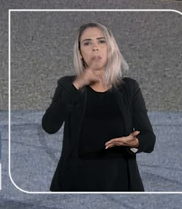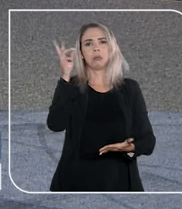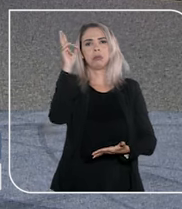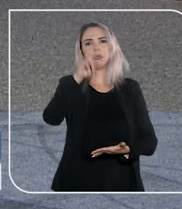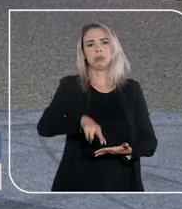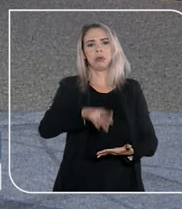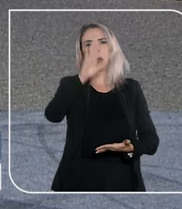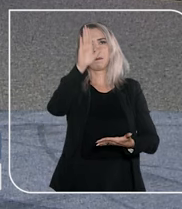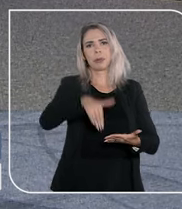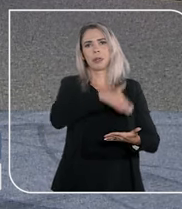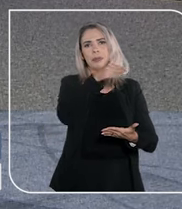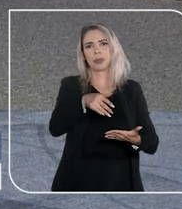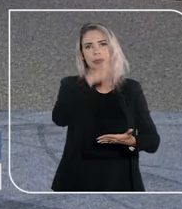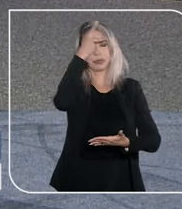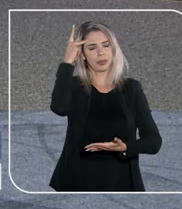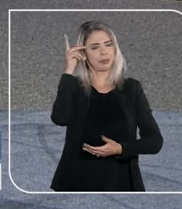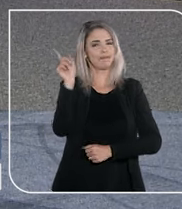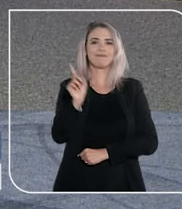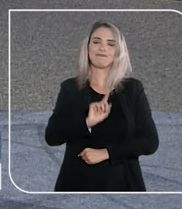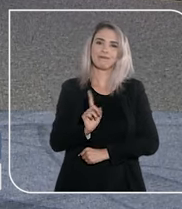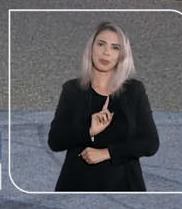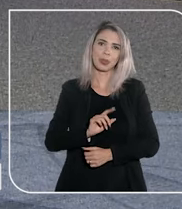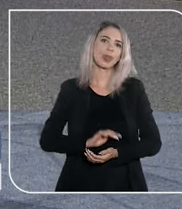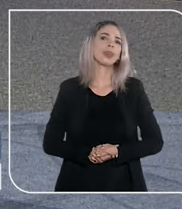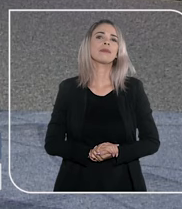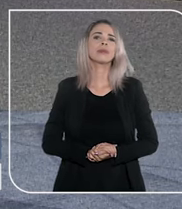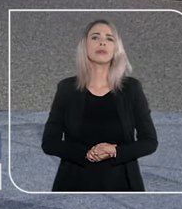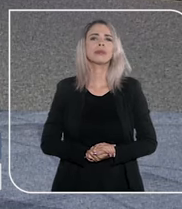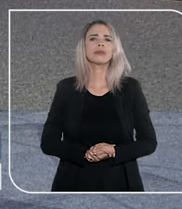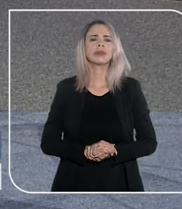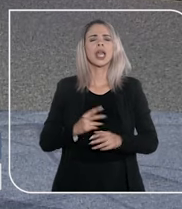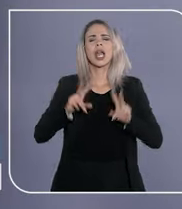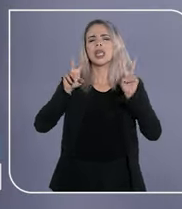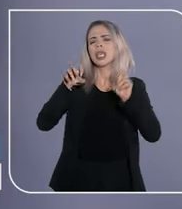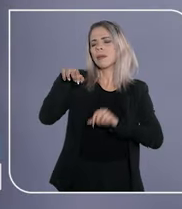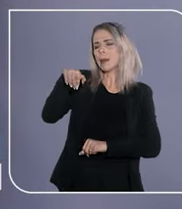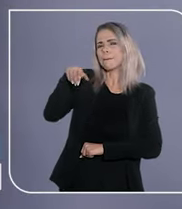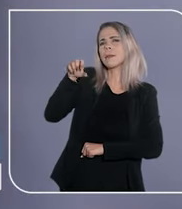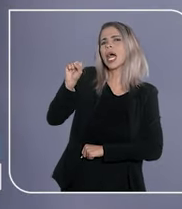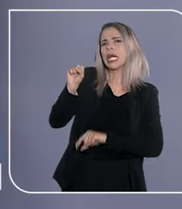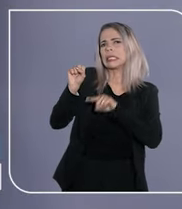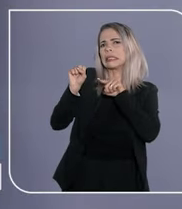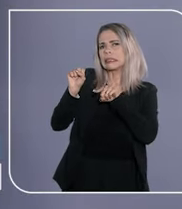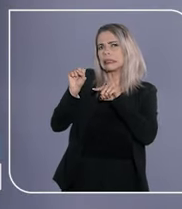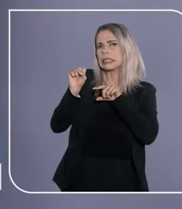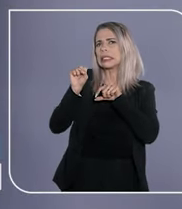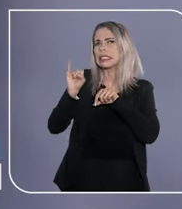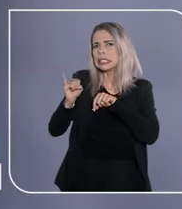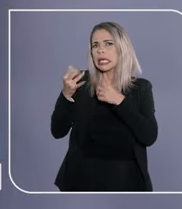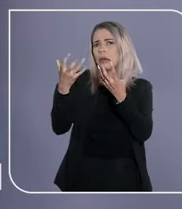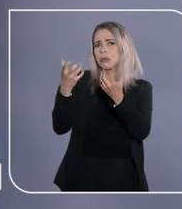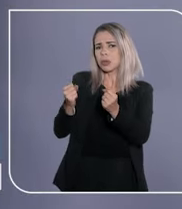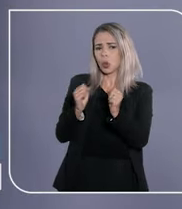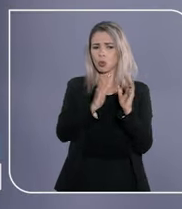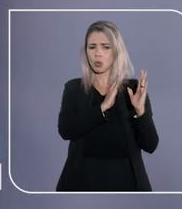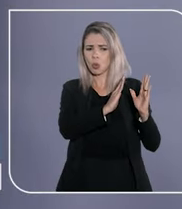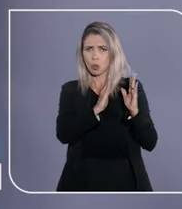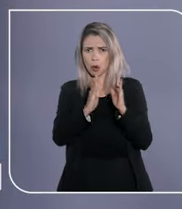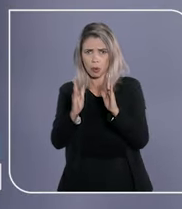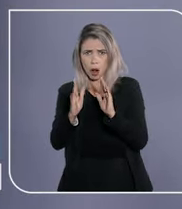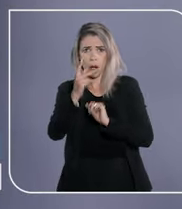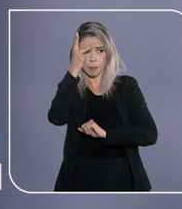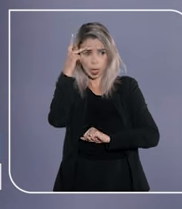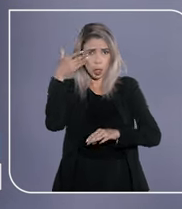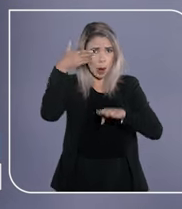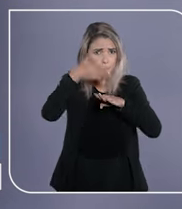servidor. Doutor Fábio, com relação ao mandado de segurança, se ele for concedido para uma das fases, o candidato poderá